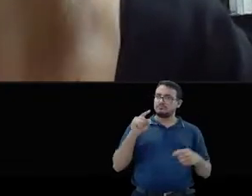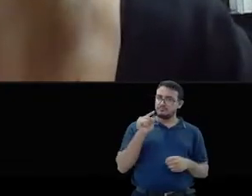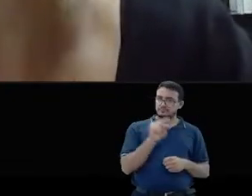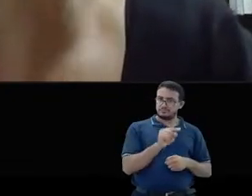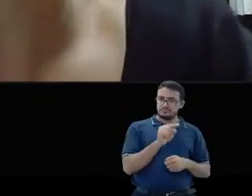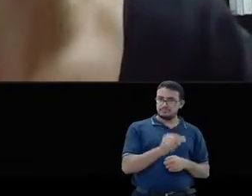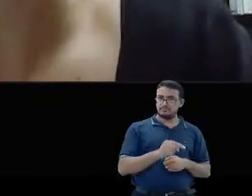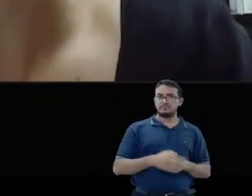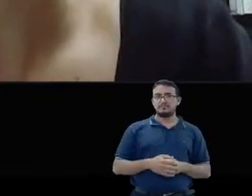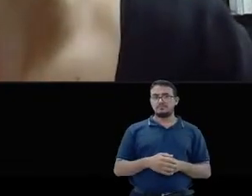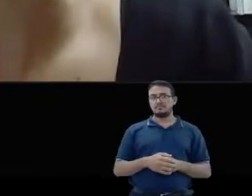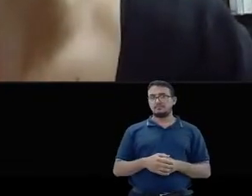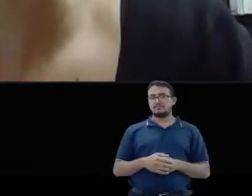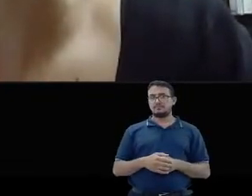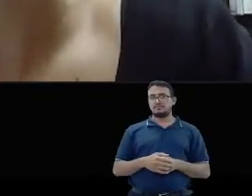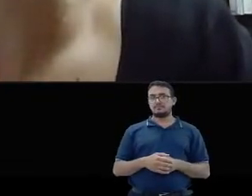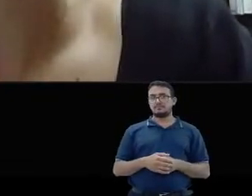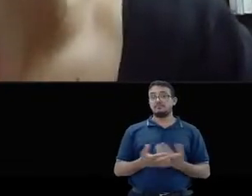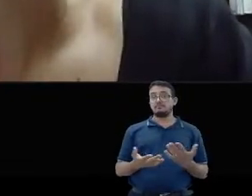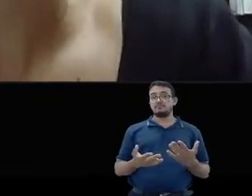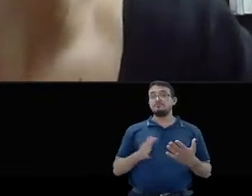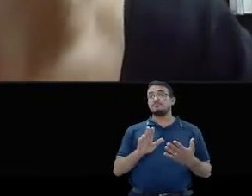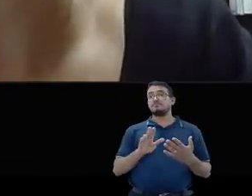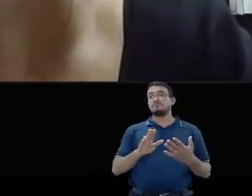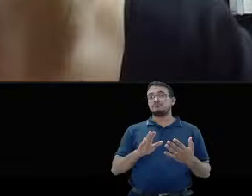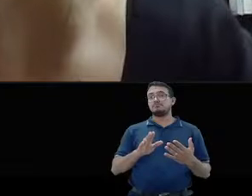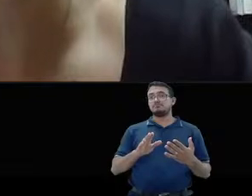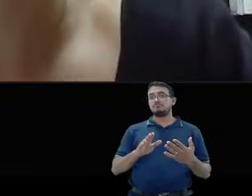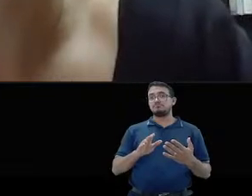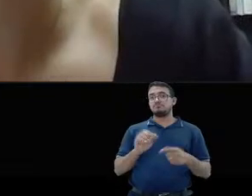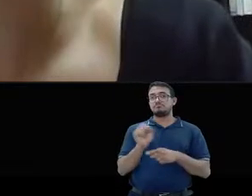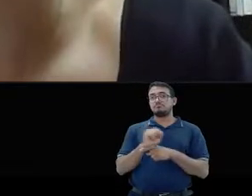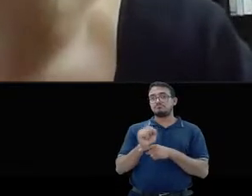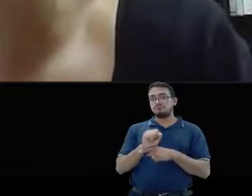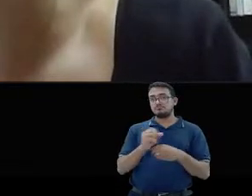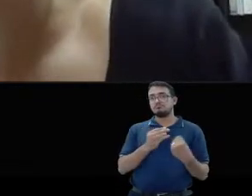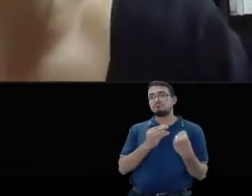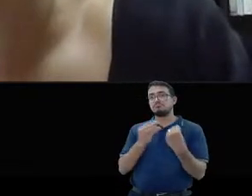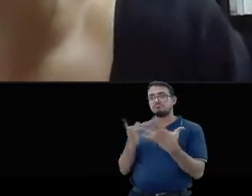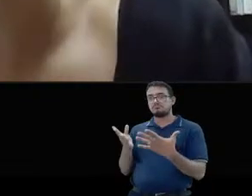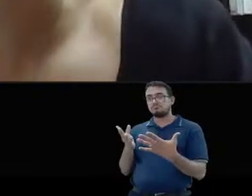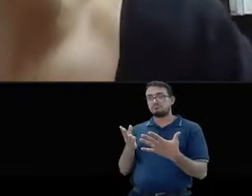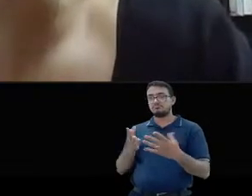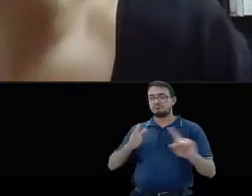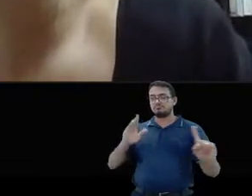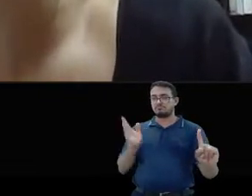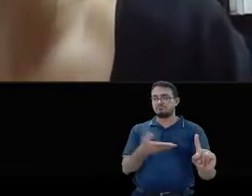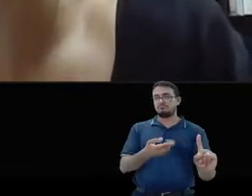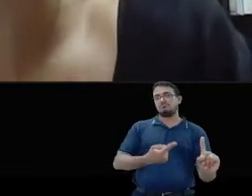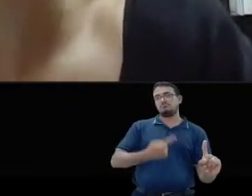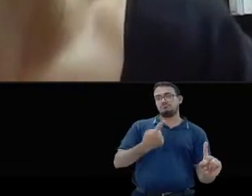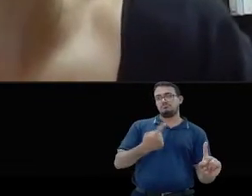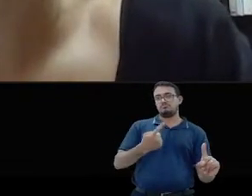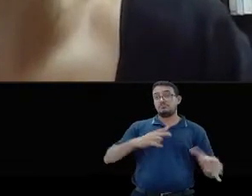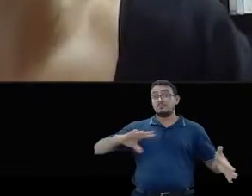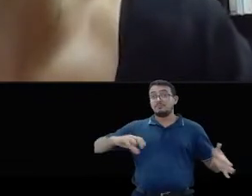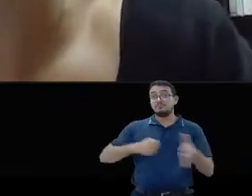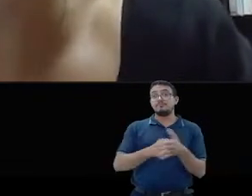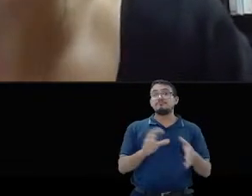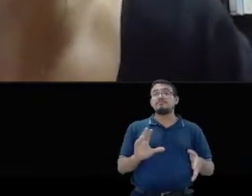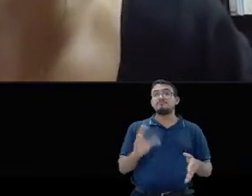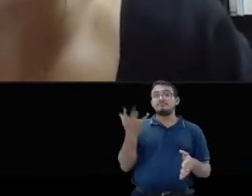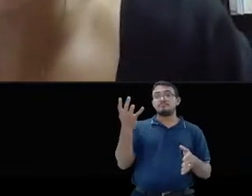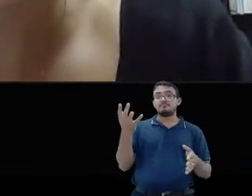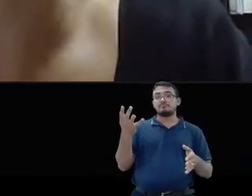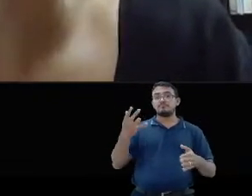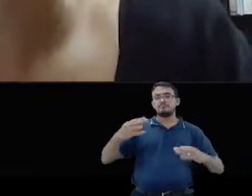o veículo ele foi fornecido pela primeira ré e que o acidente ocorreu no percurso entre os municípios de Três Lagoas